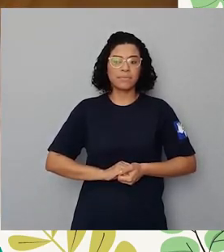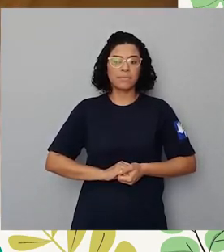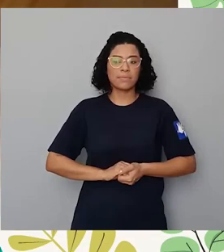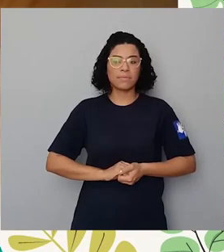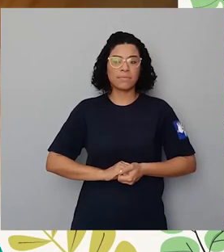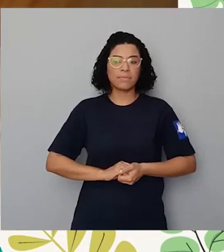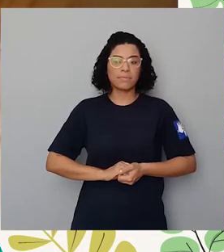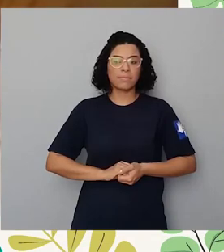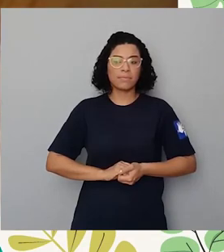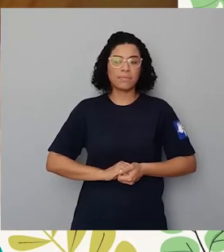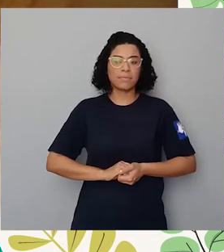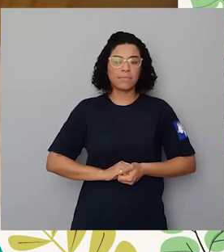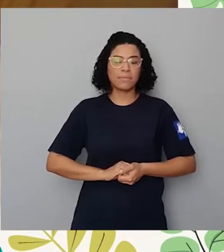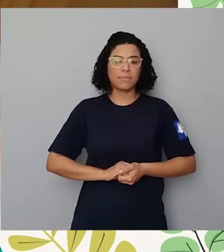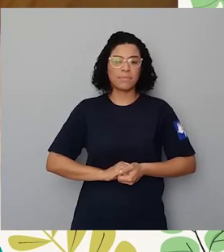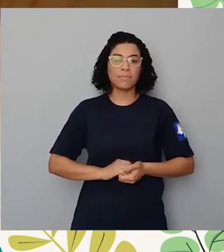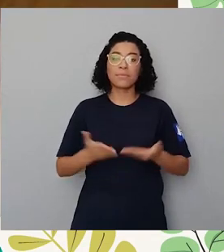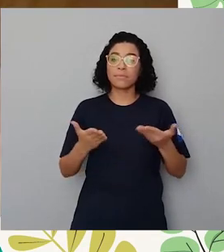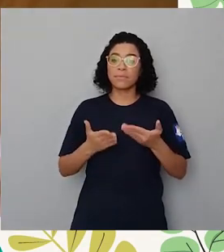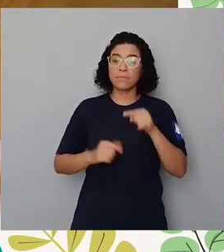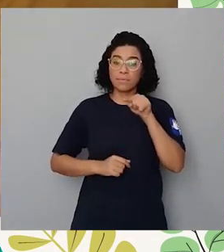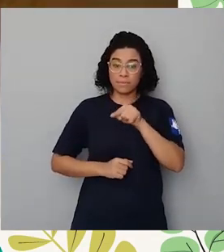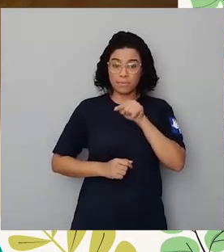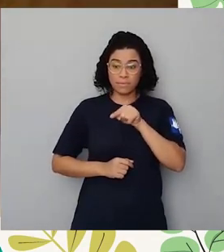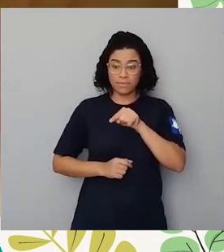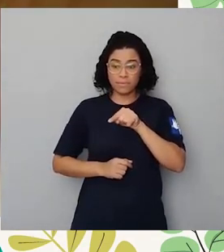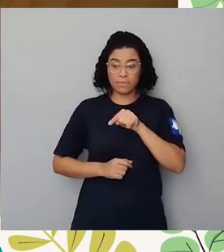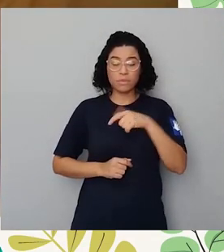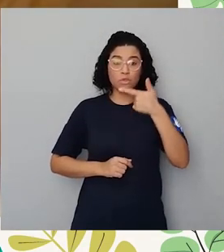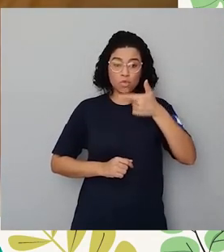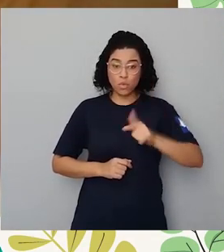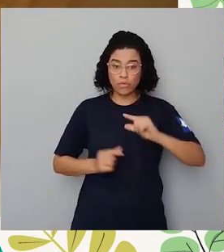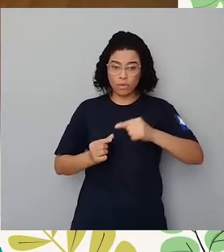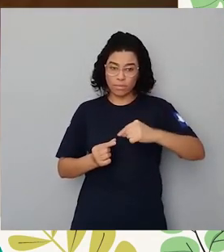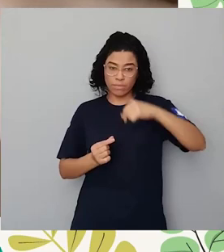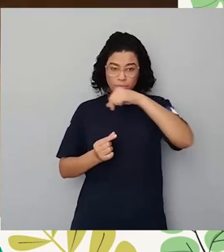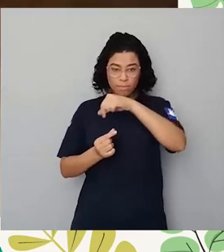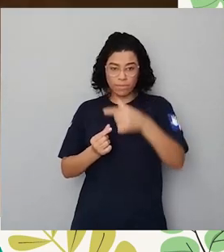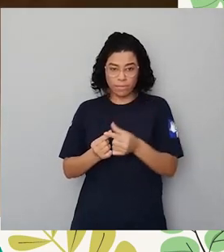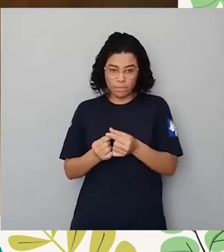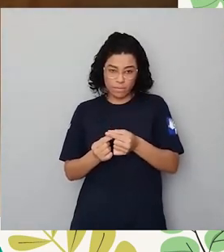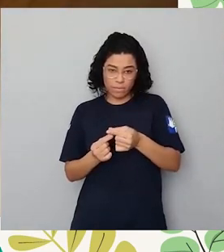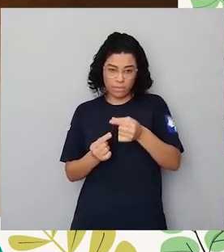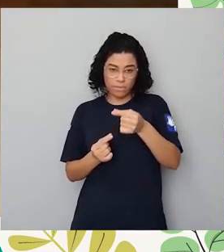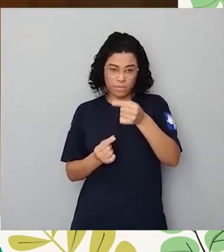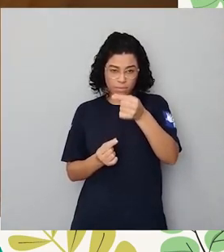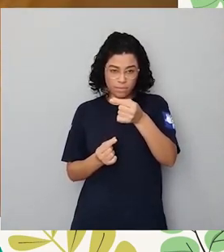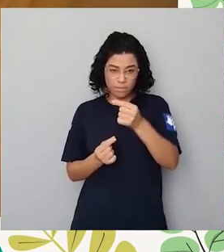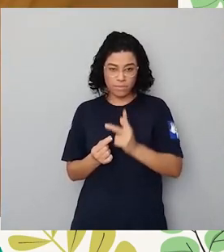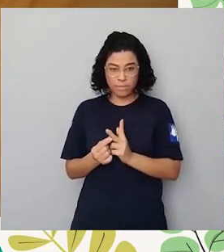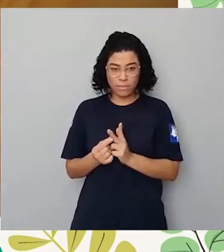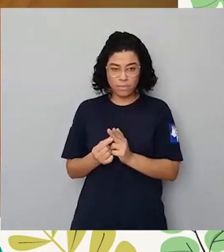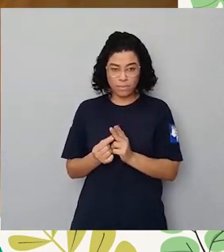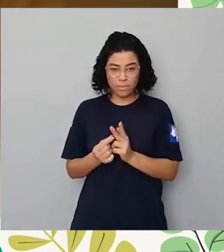Ficamos com duas figuras iguais. Vou deixar essa aqui. Com essa daqui, então, a gente vai dobrar essa